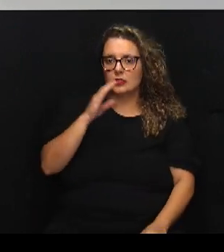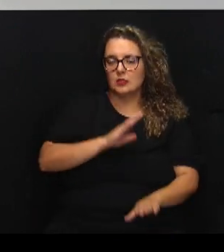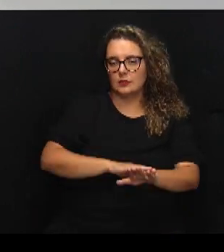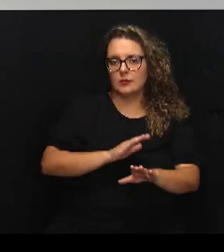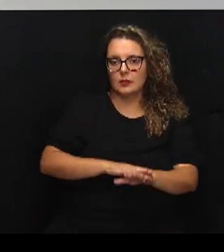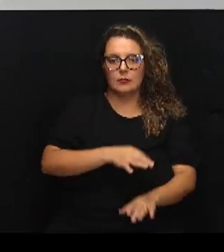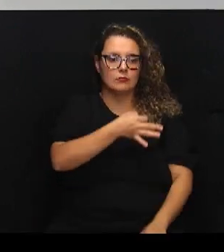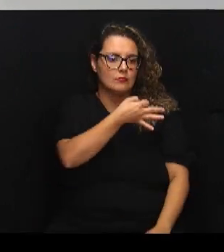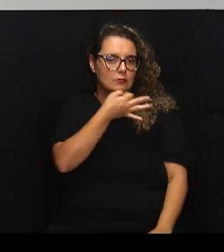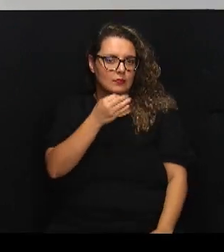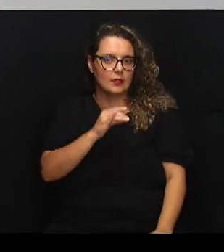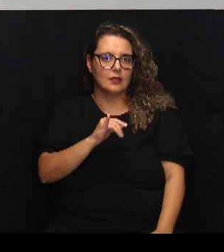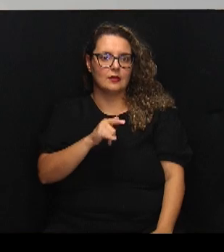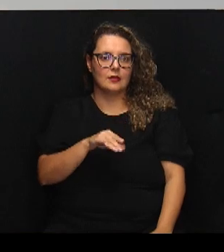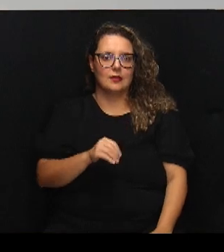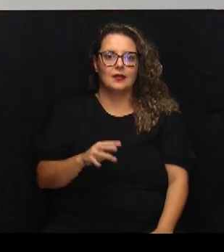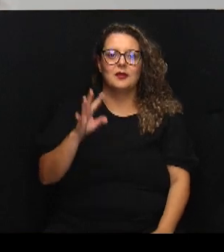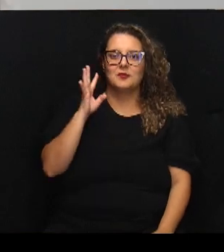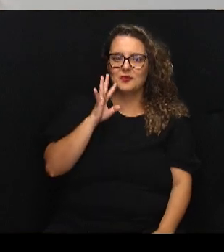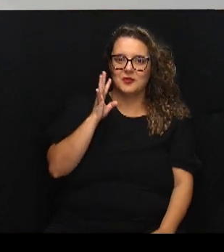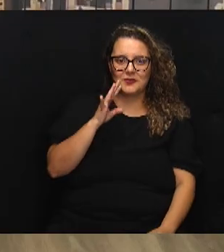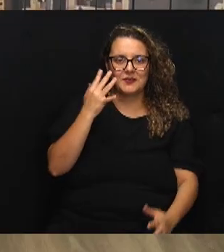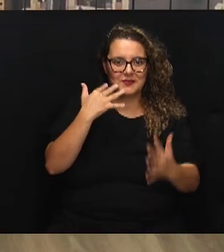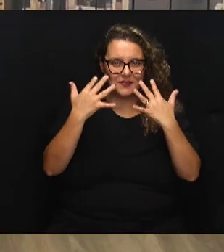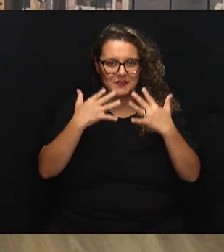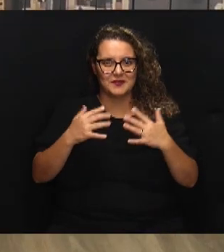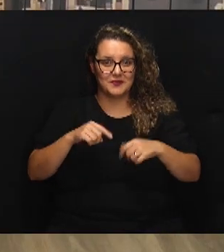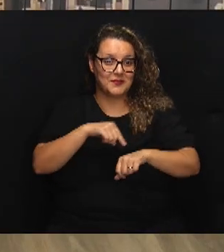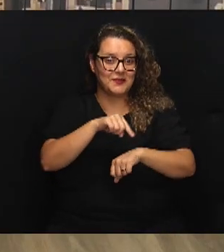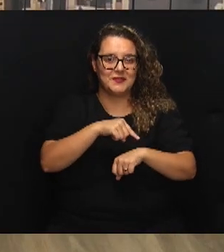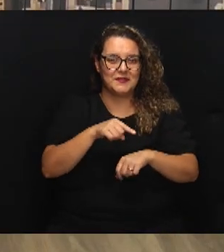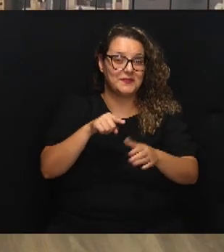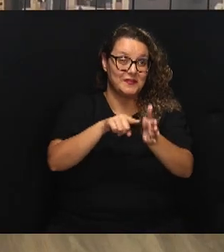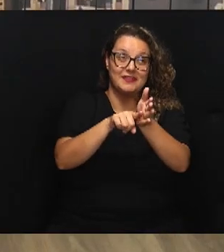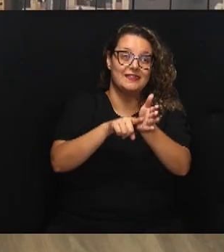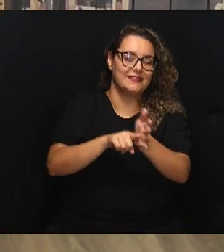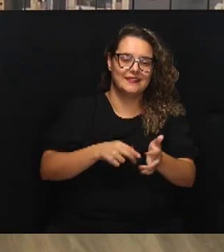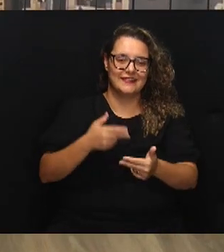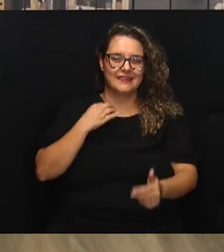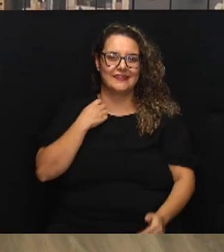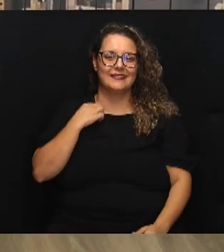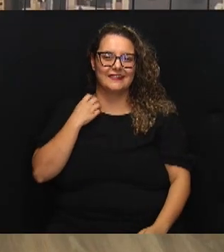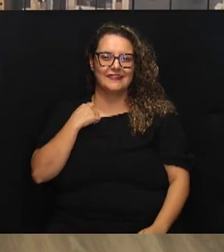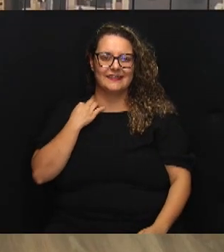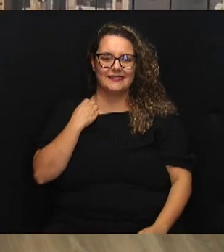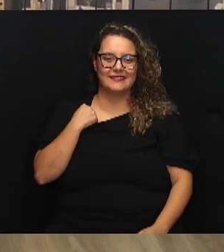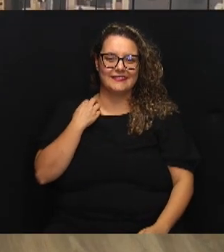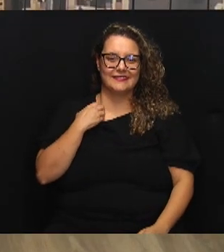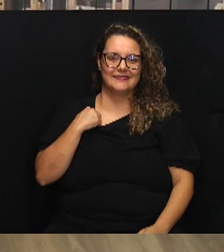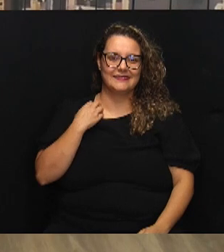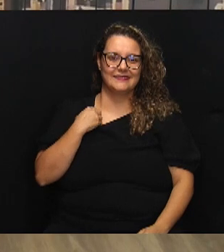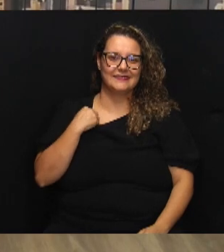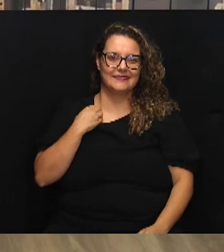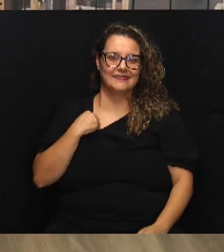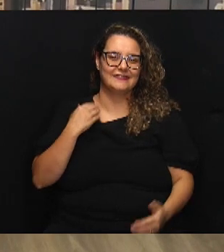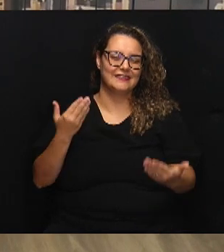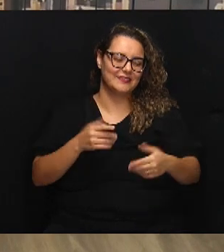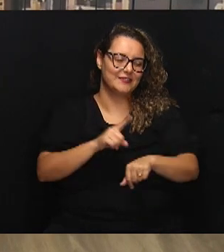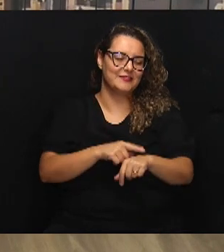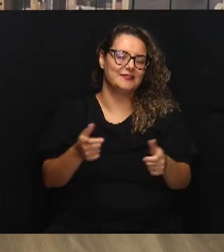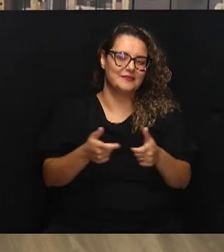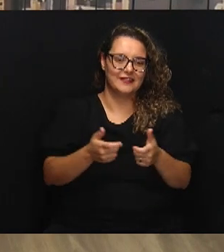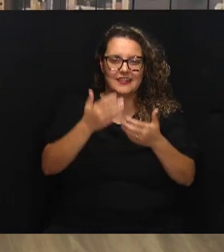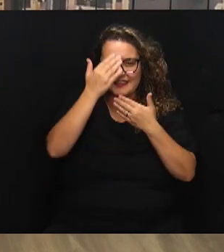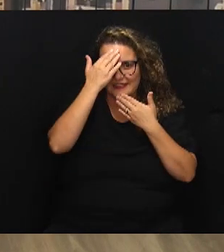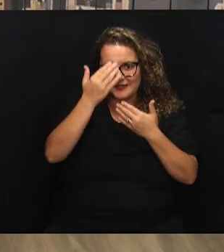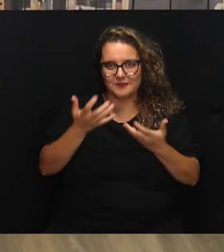conseguir agir de imediato. Perfeito, Caio. Muito interessante. Eu ficaria aqui horas te perguntando coisas. Mas hoje o nosso